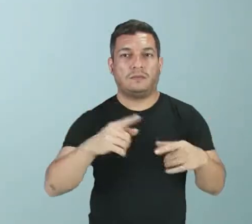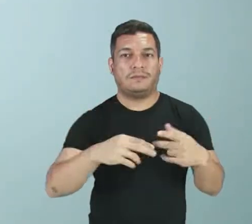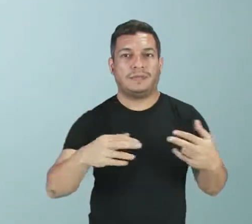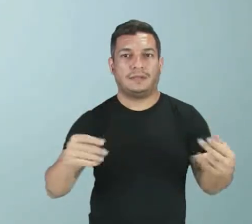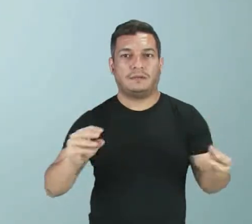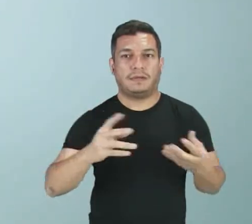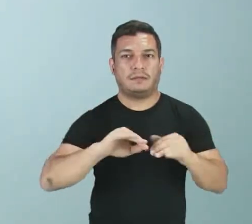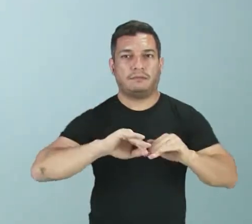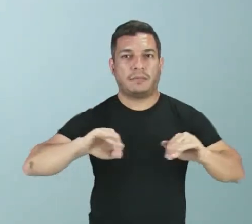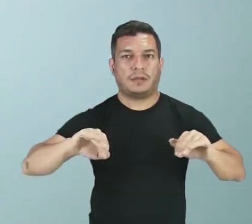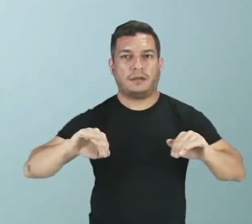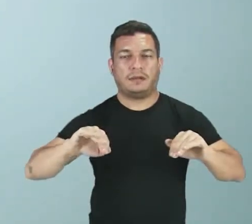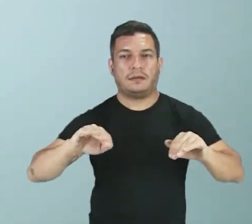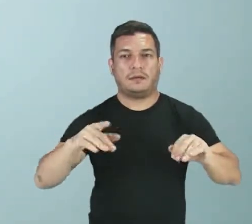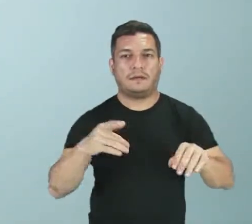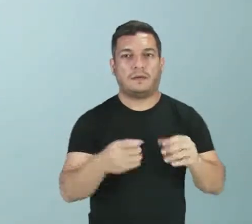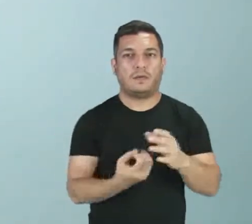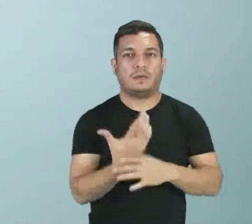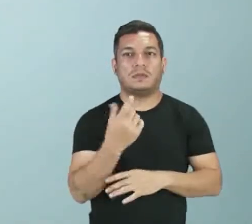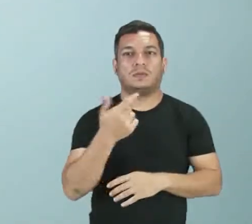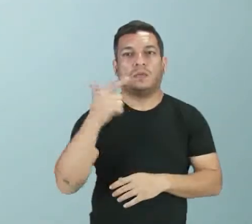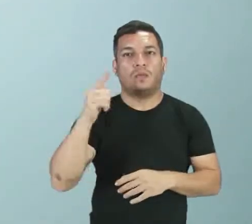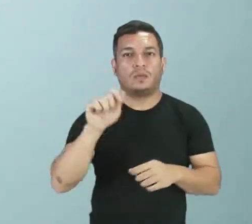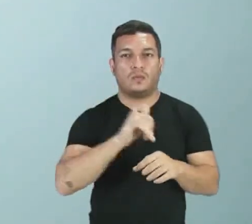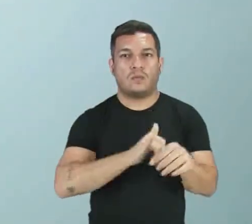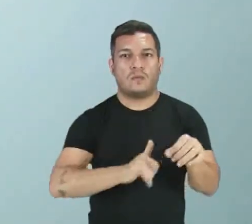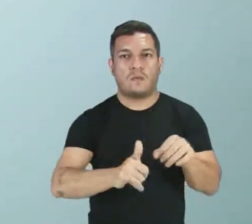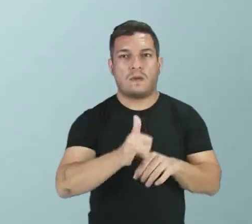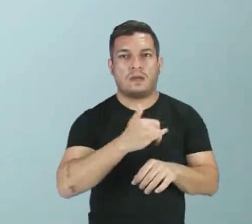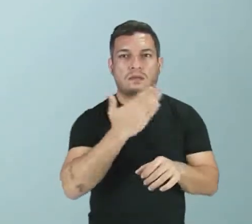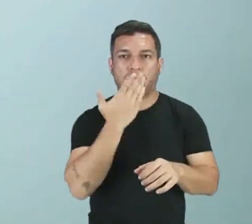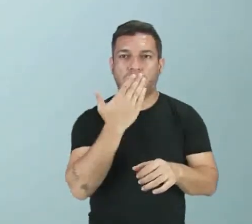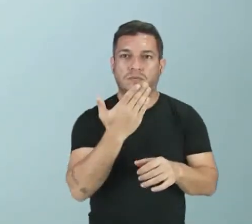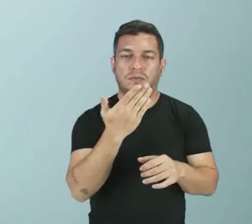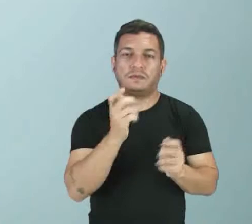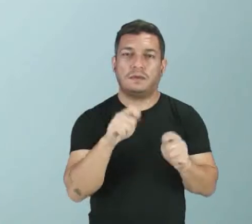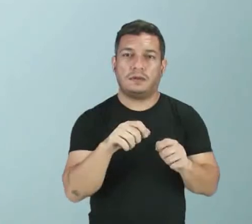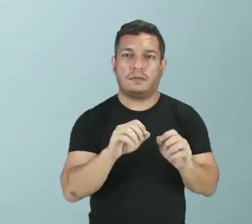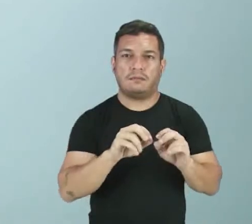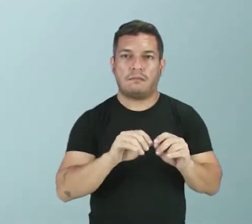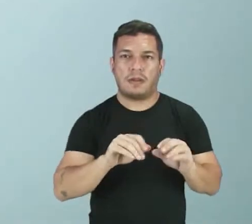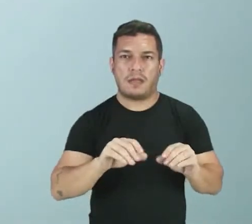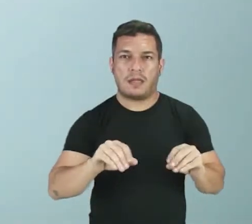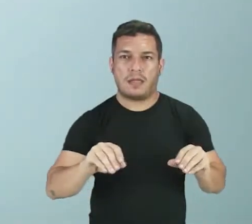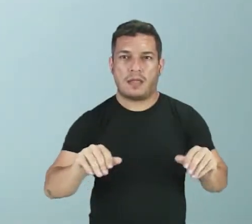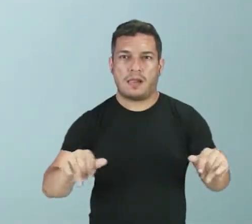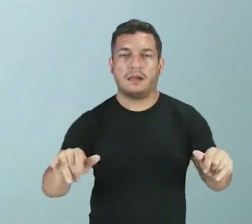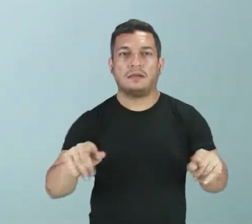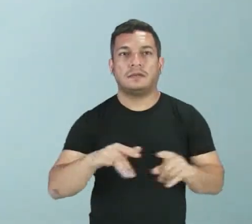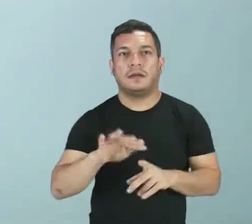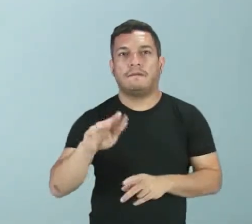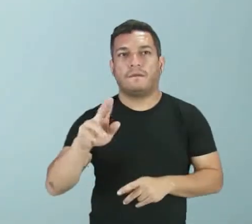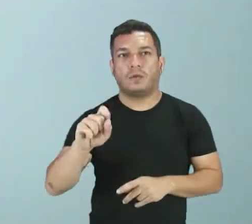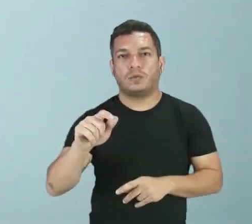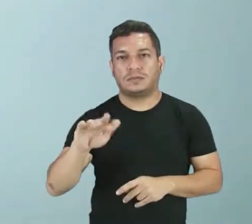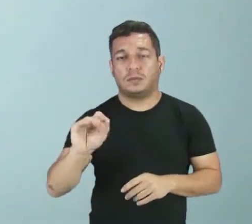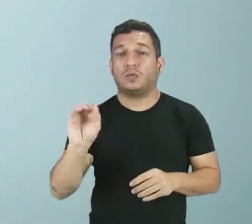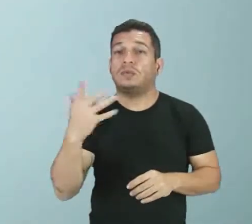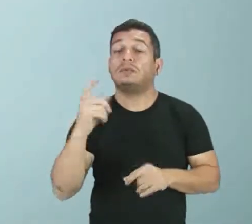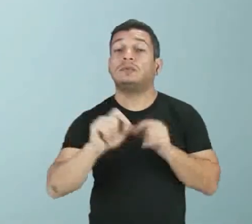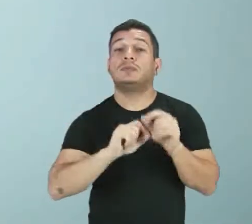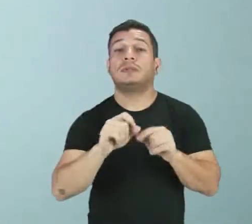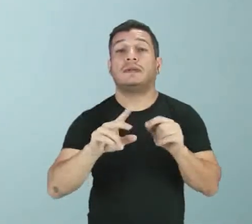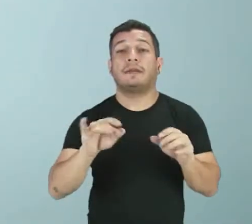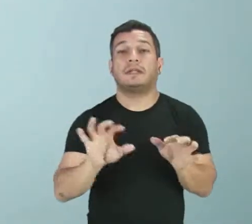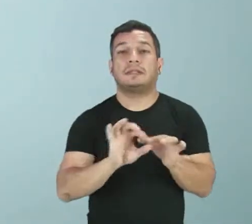vai se dividindo e a partir dali formando um outro átomo, um outro tipo de átomo, ele vai se desintegrando. E na fusão, o que acontece é que ele